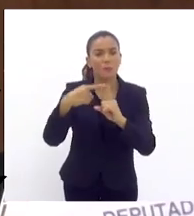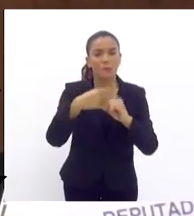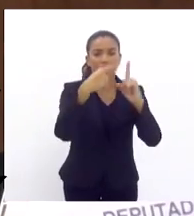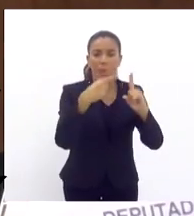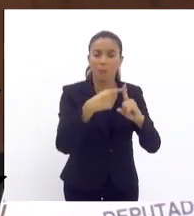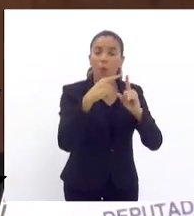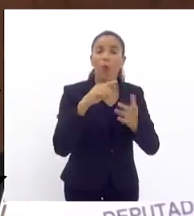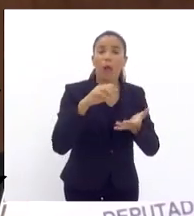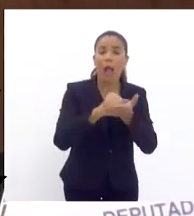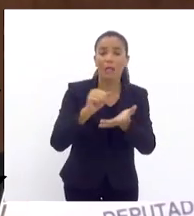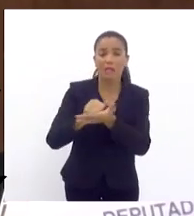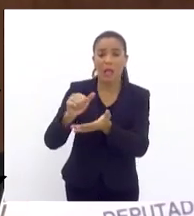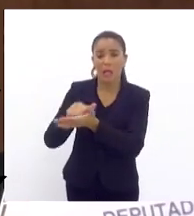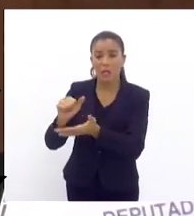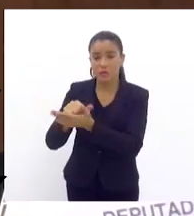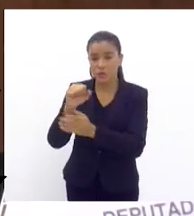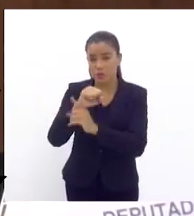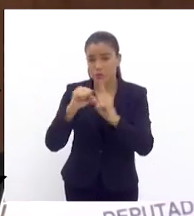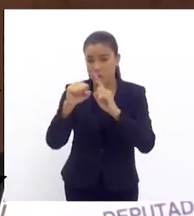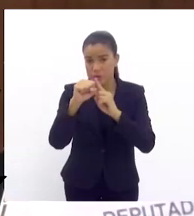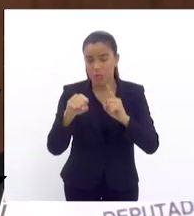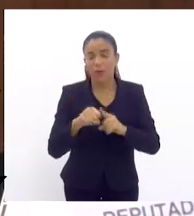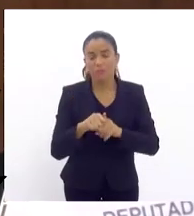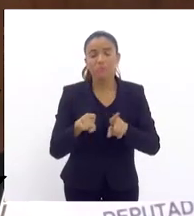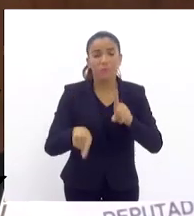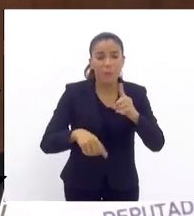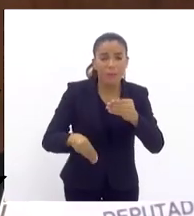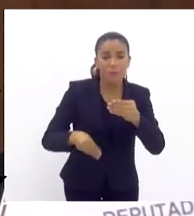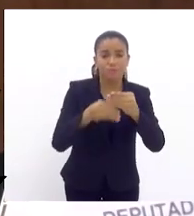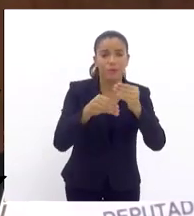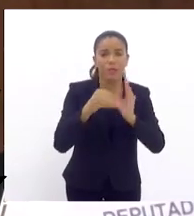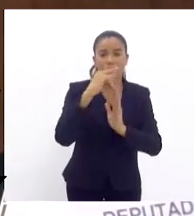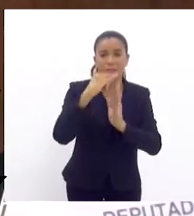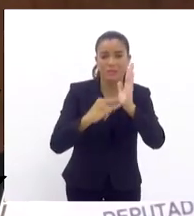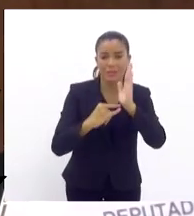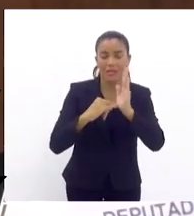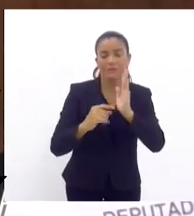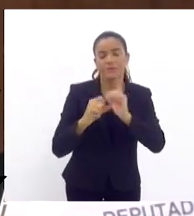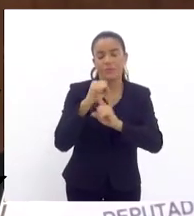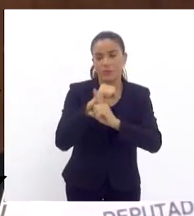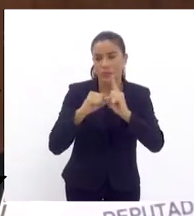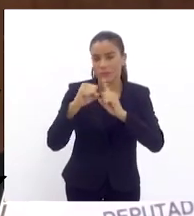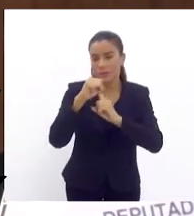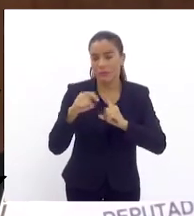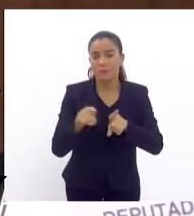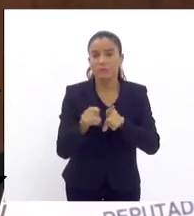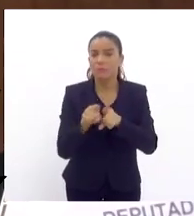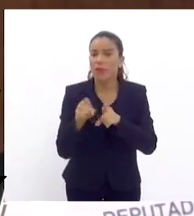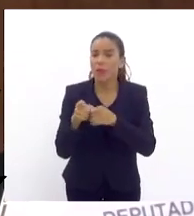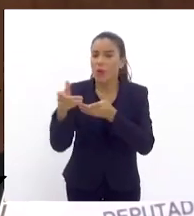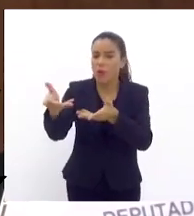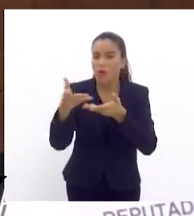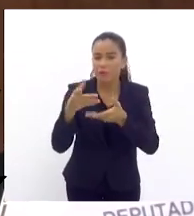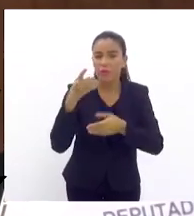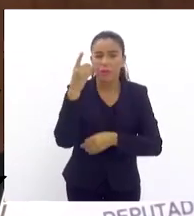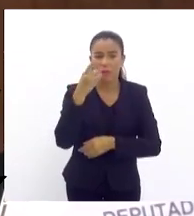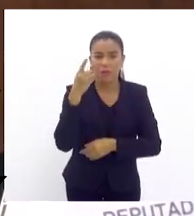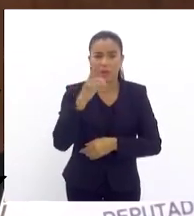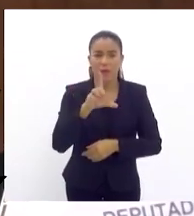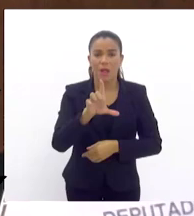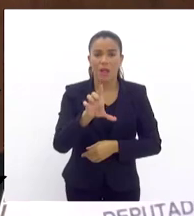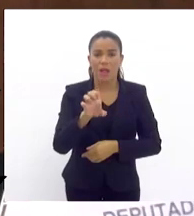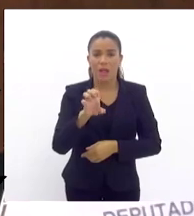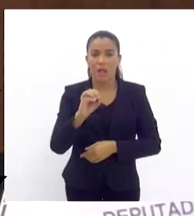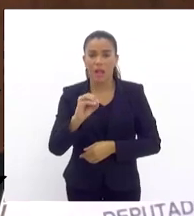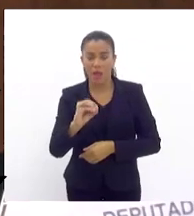cadastro social para critério de tarifa social. Essa casa aqui pode fazer isso. E eu queria chamar aqui o deputado Léo Vieira, que é